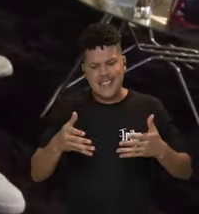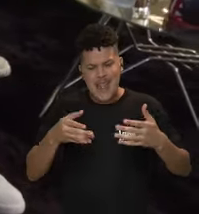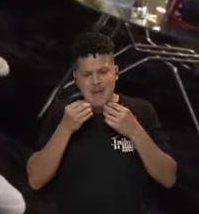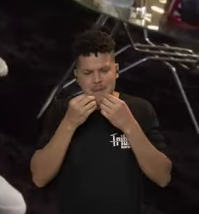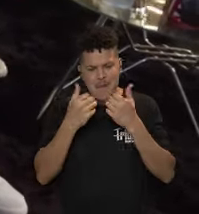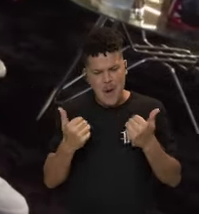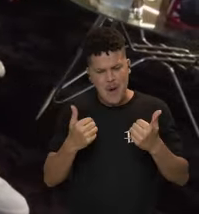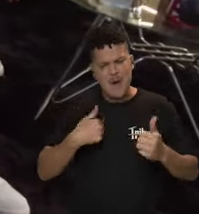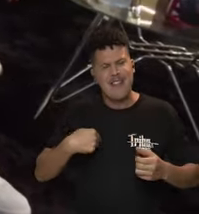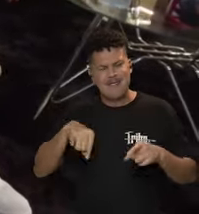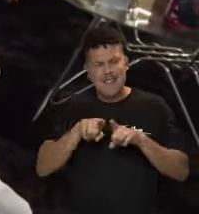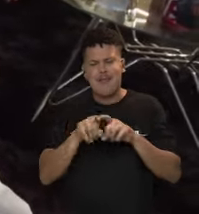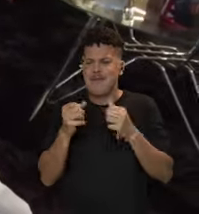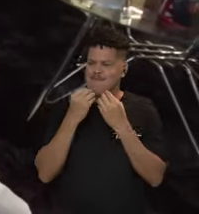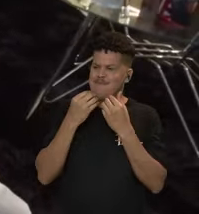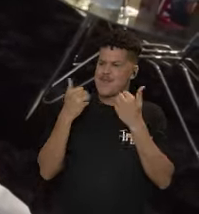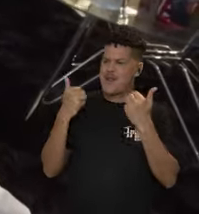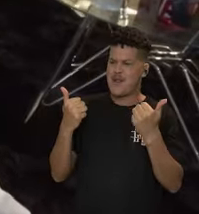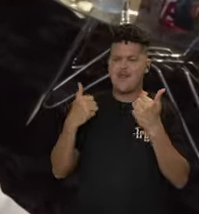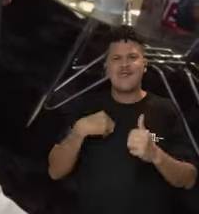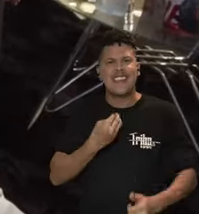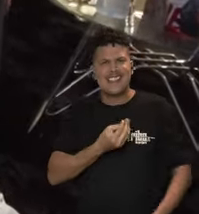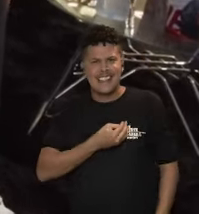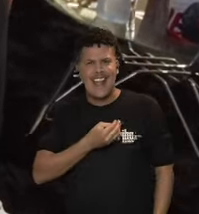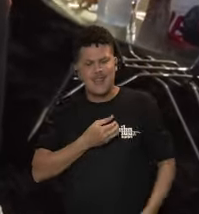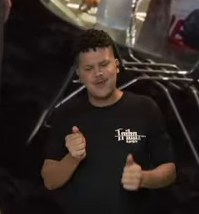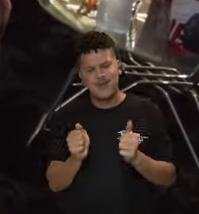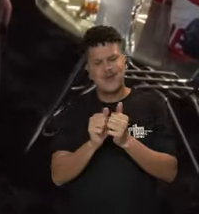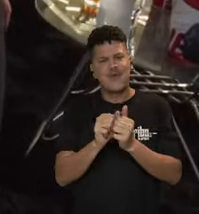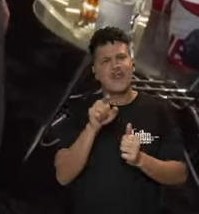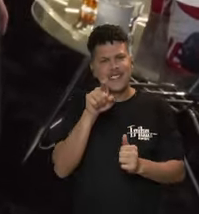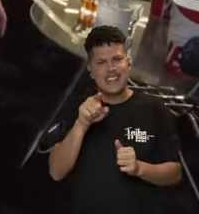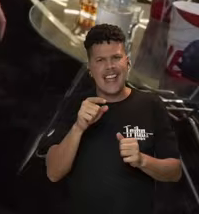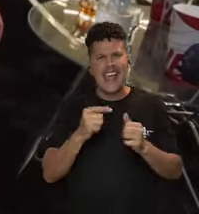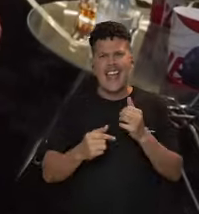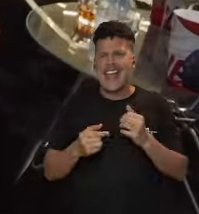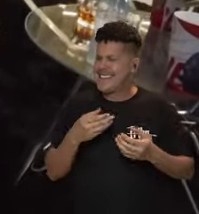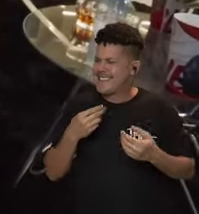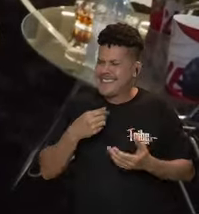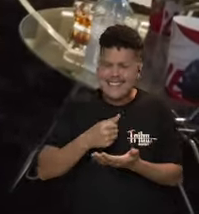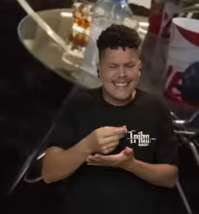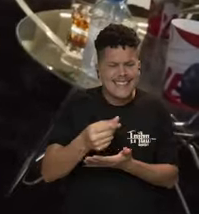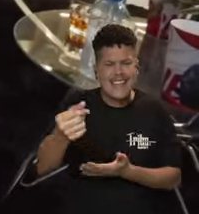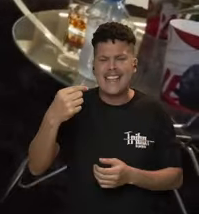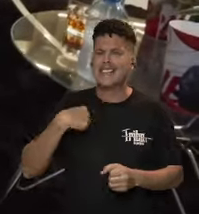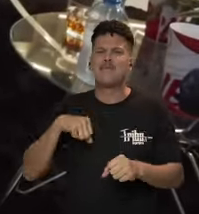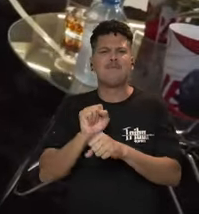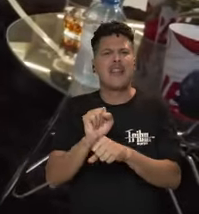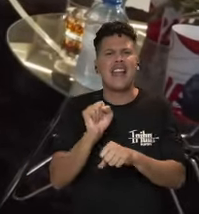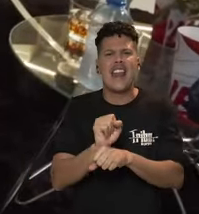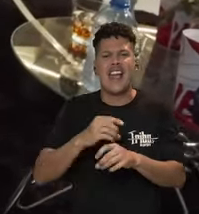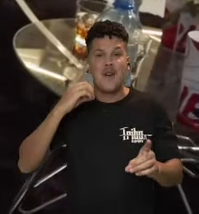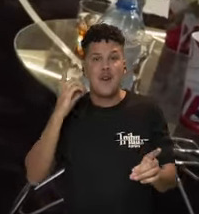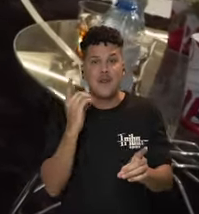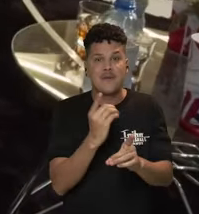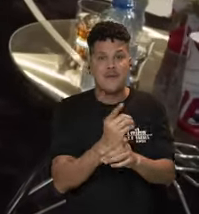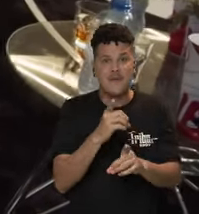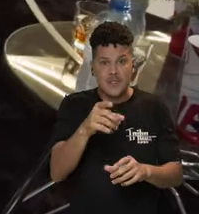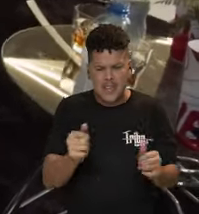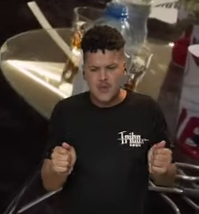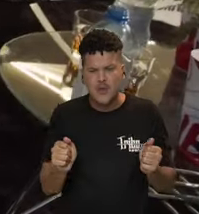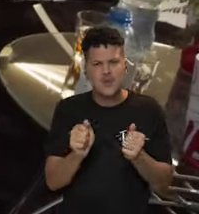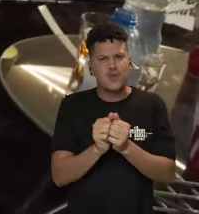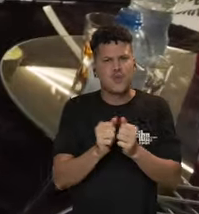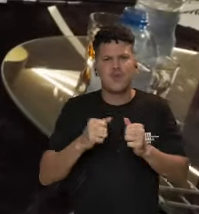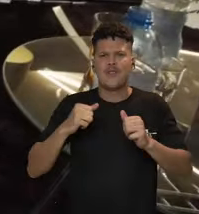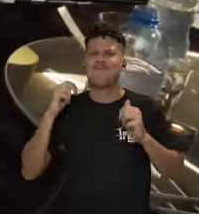mim. Porque estar contigo assim já me faz feliz. Há quanto tempo esperei pra te encontrar como eu quis. De baile em